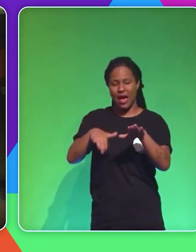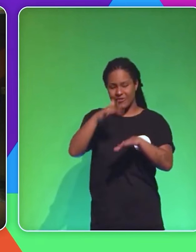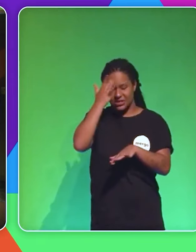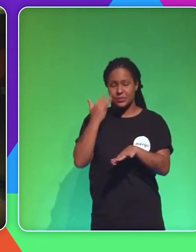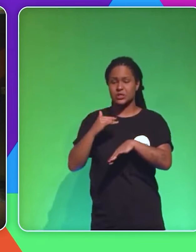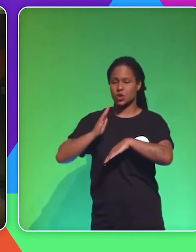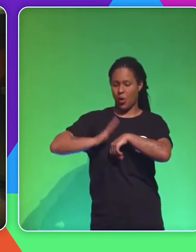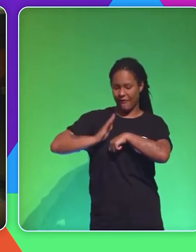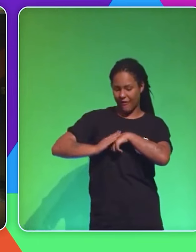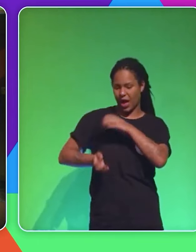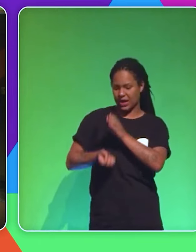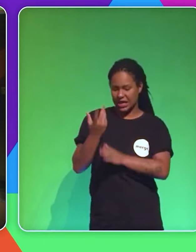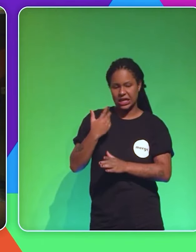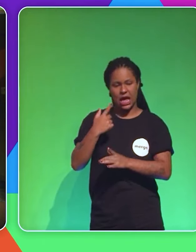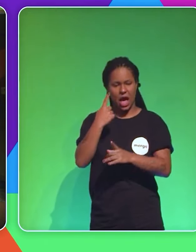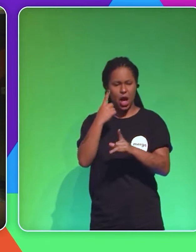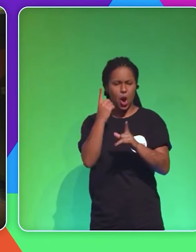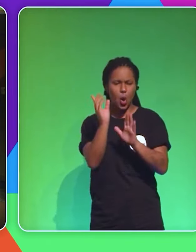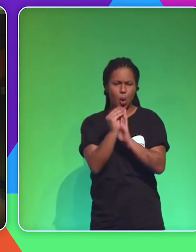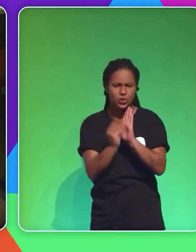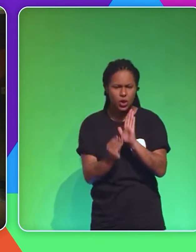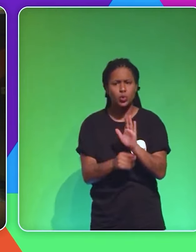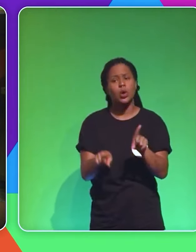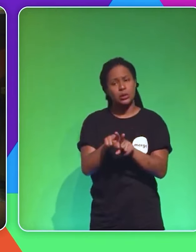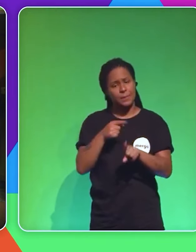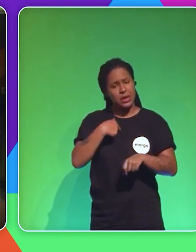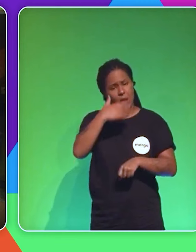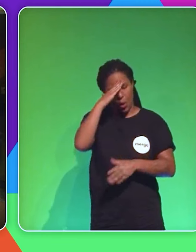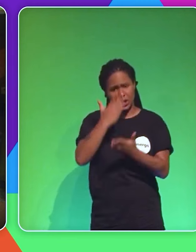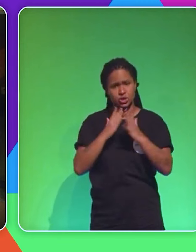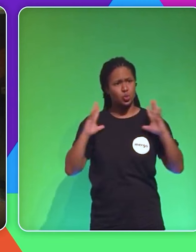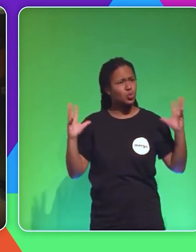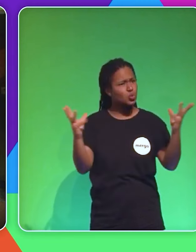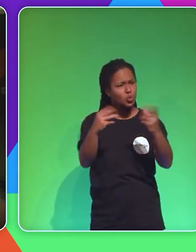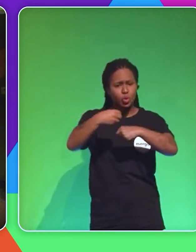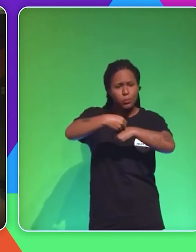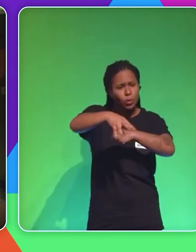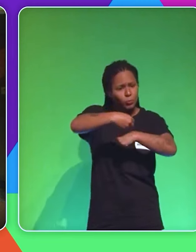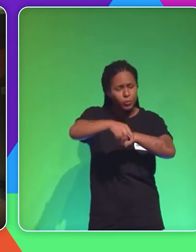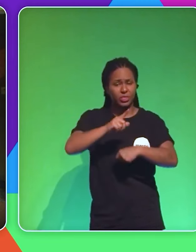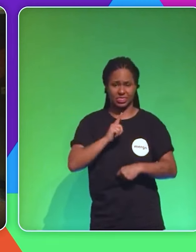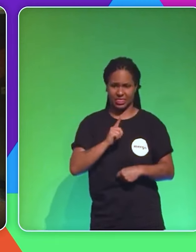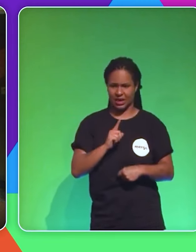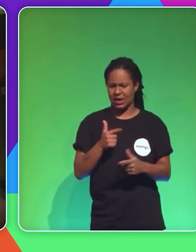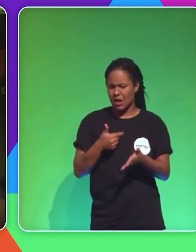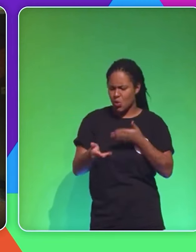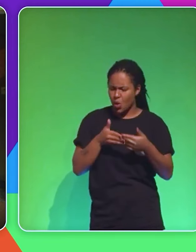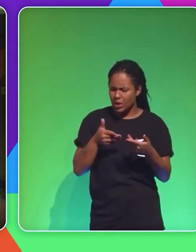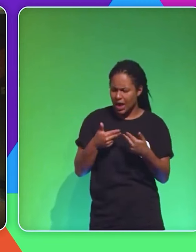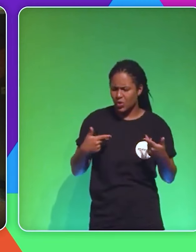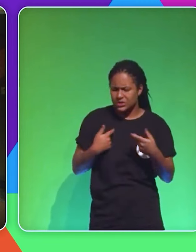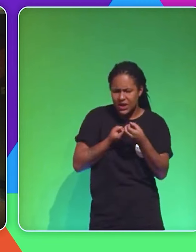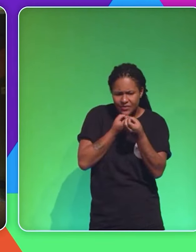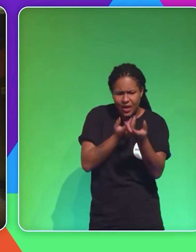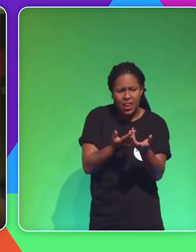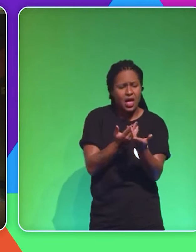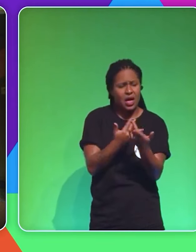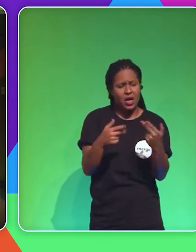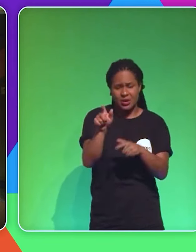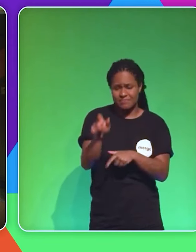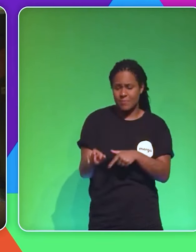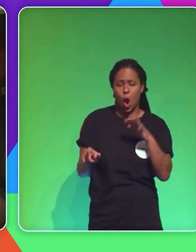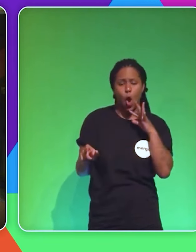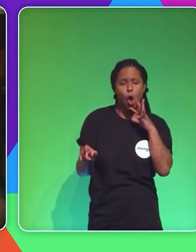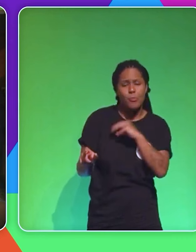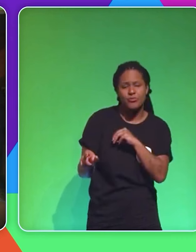produzindo conteúdo ela tem algo para passar eu acredito também que todo mundo tem algo para passar né E qualquer coisa que você v falar eh tem alguém que aquilo não vai ser